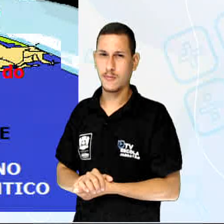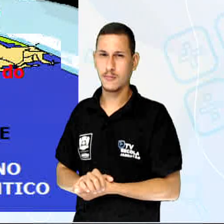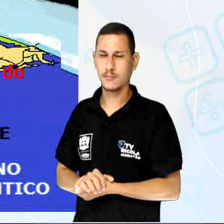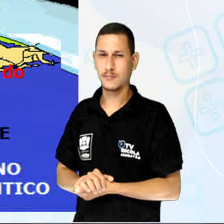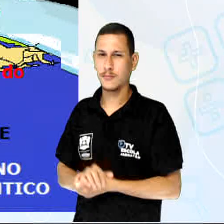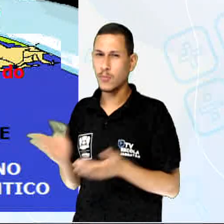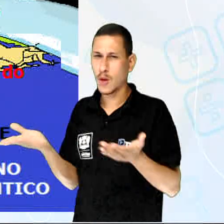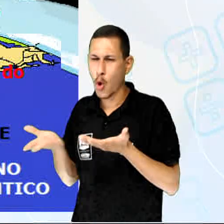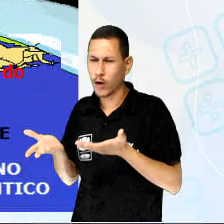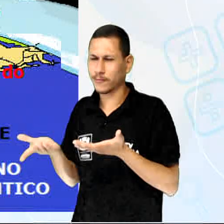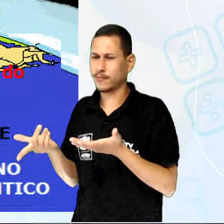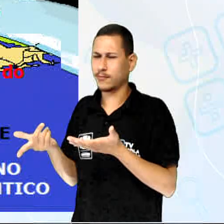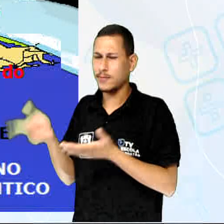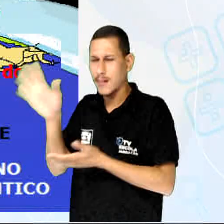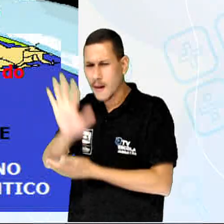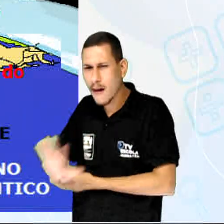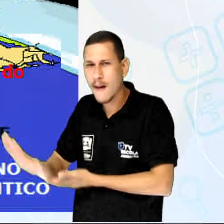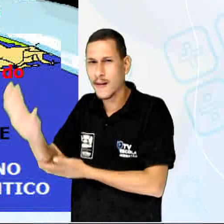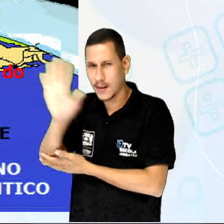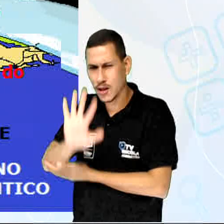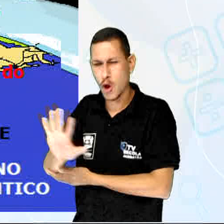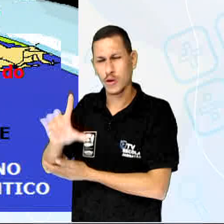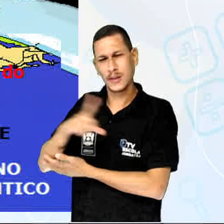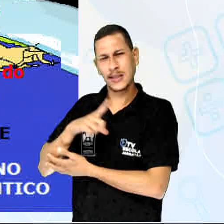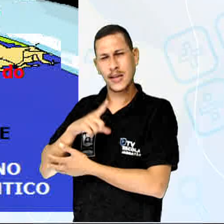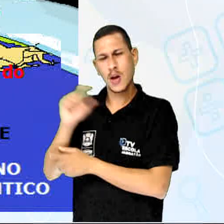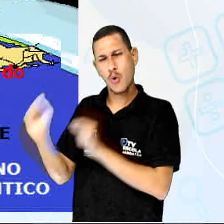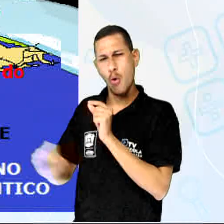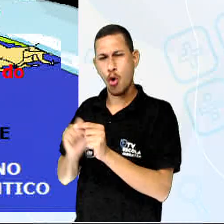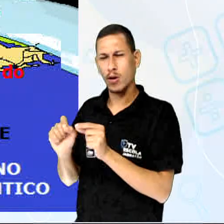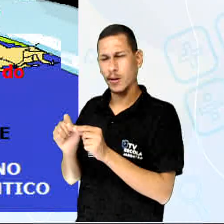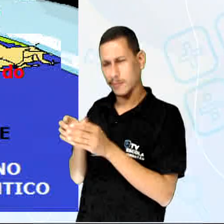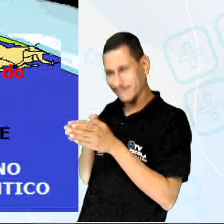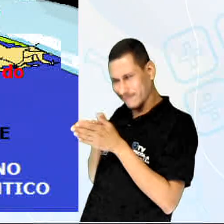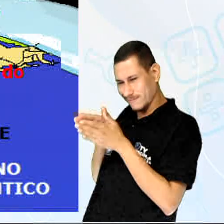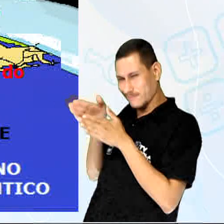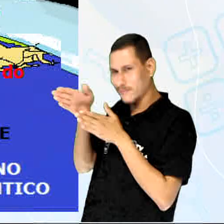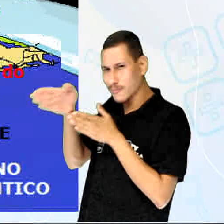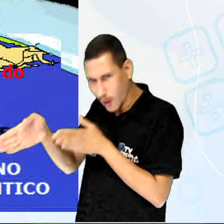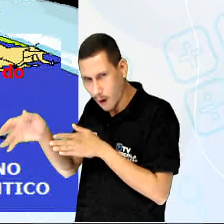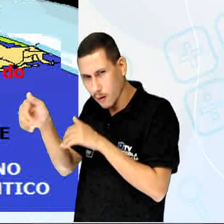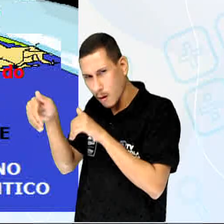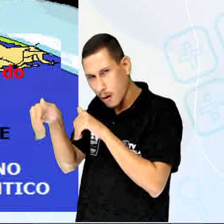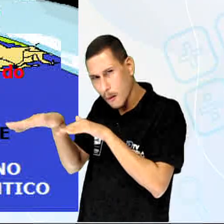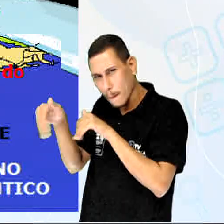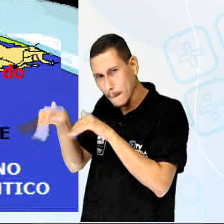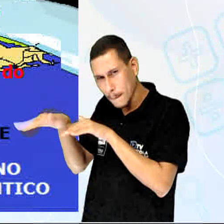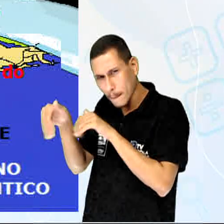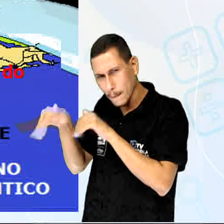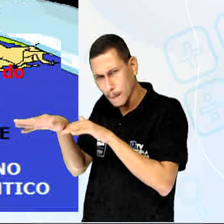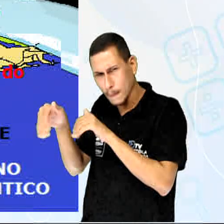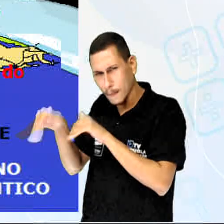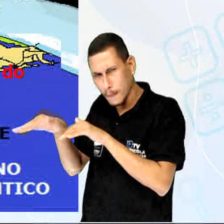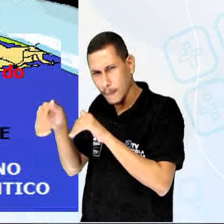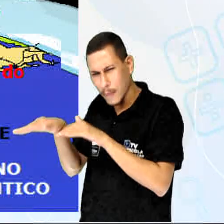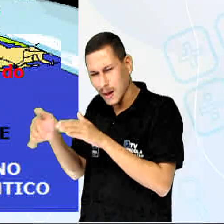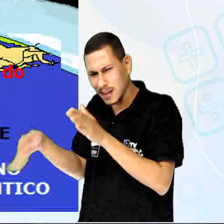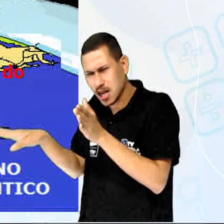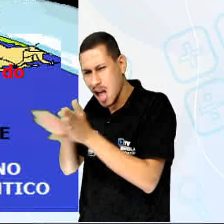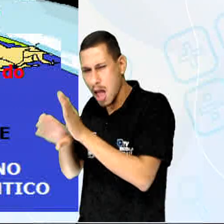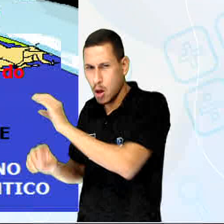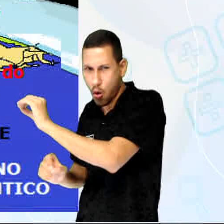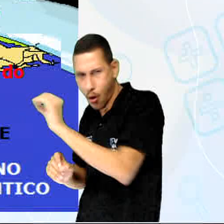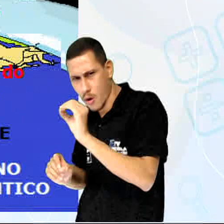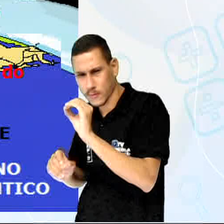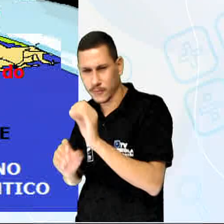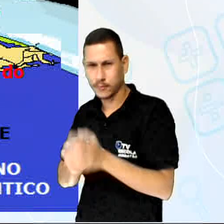aí delimitada e aí a gente vai ter o direcionamento, né, dessa marcha chegando a oeste.